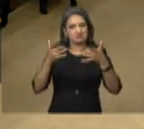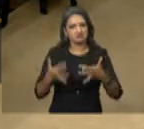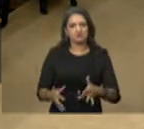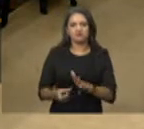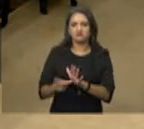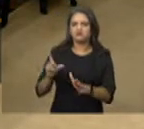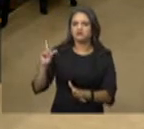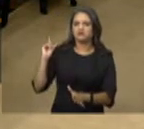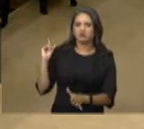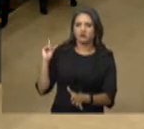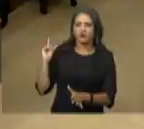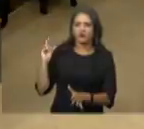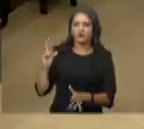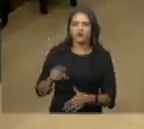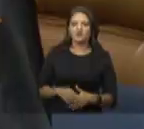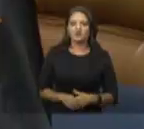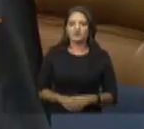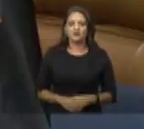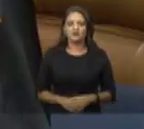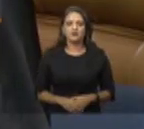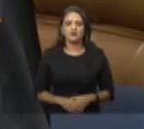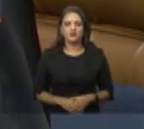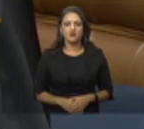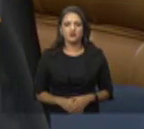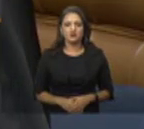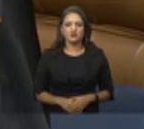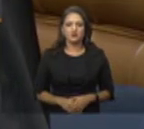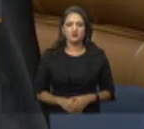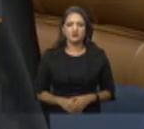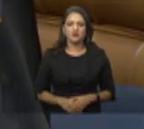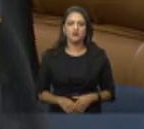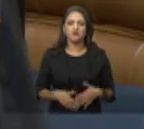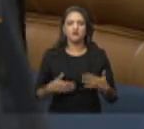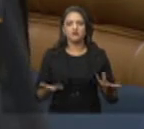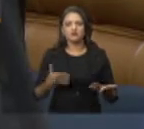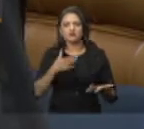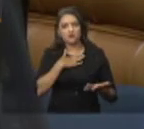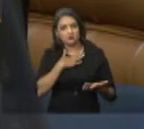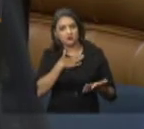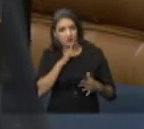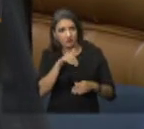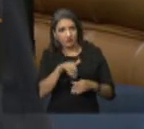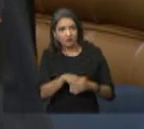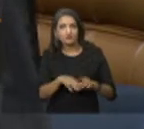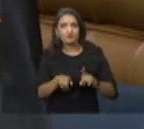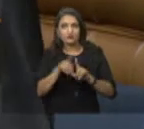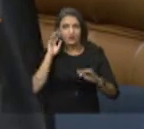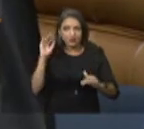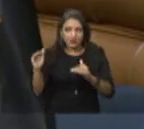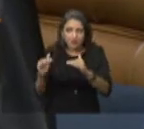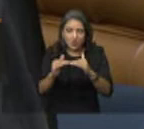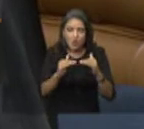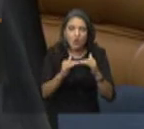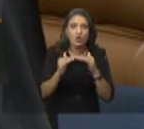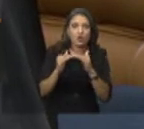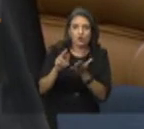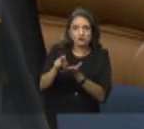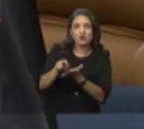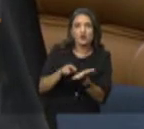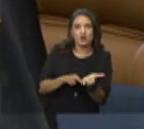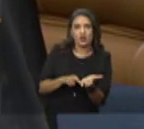pelos colegas que me precederam e o meu voto fundamentalmente conhecido com o voto eminente relator